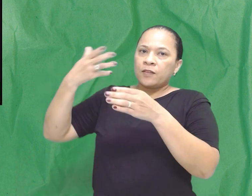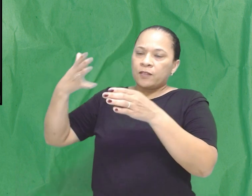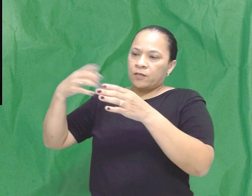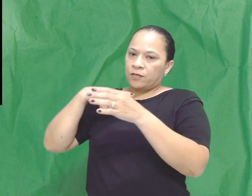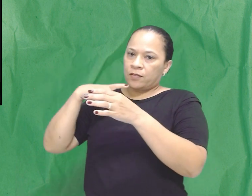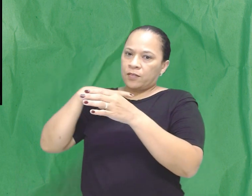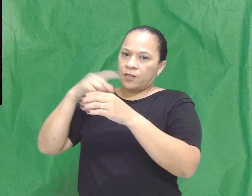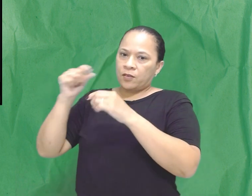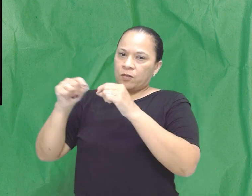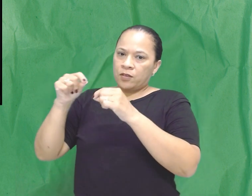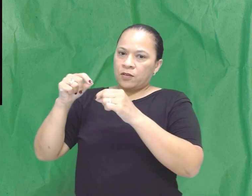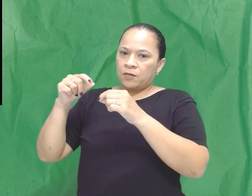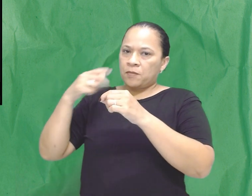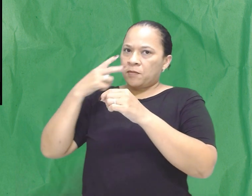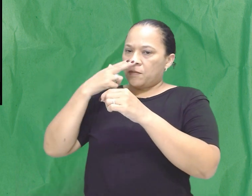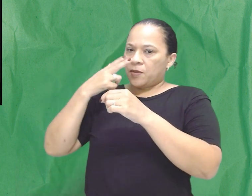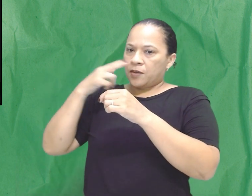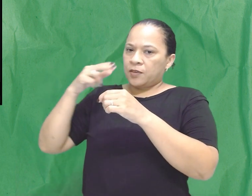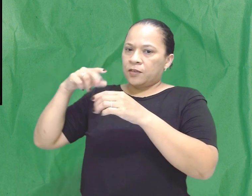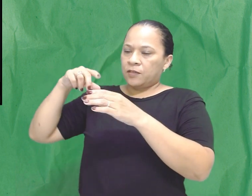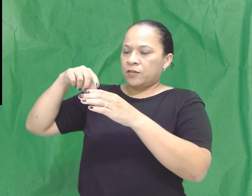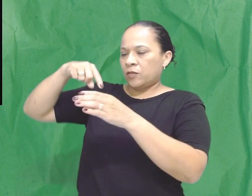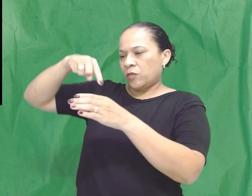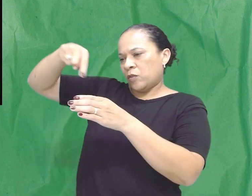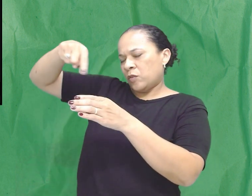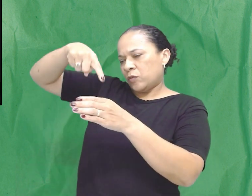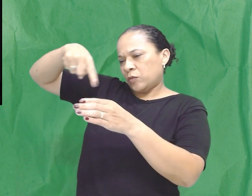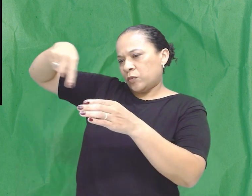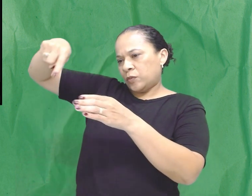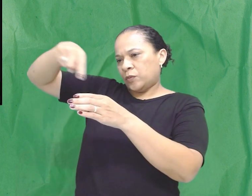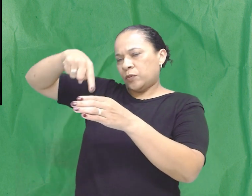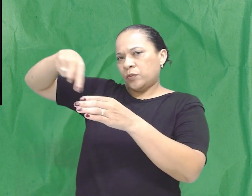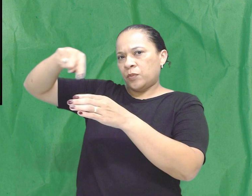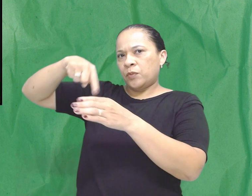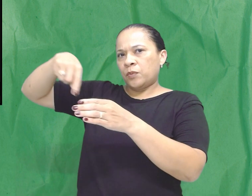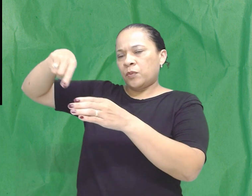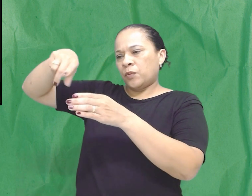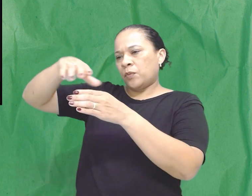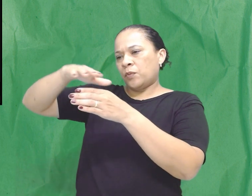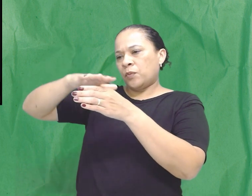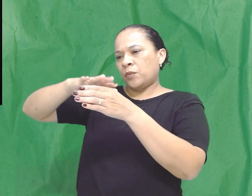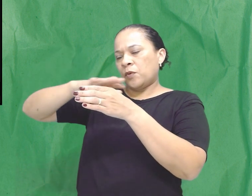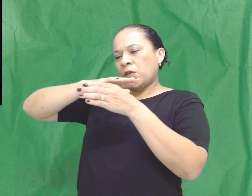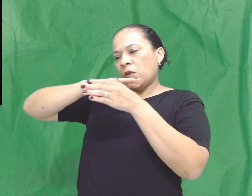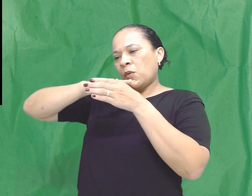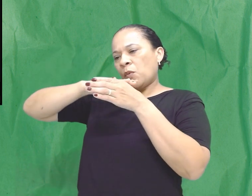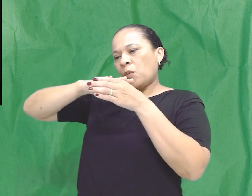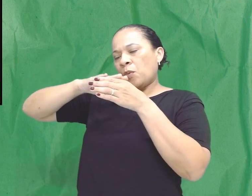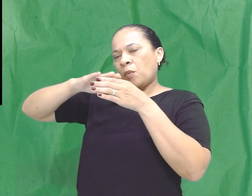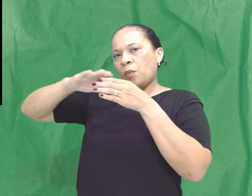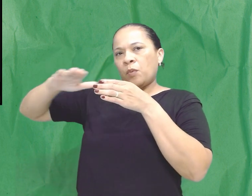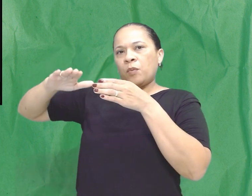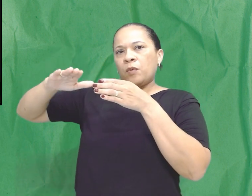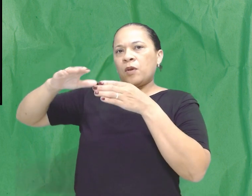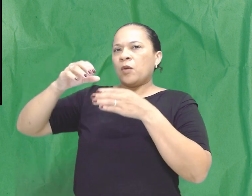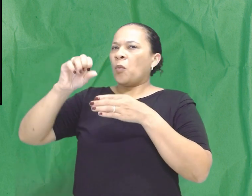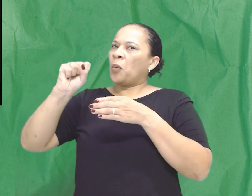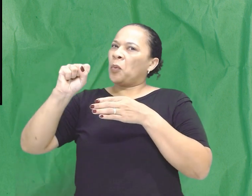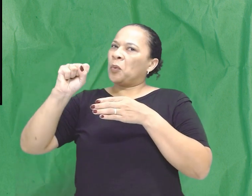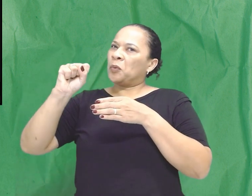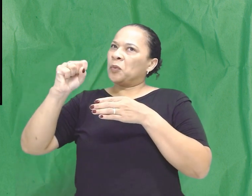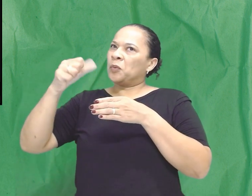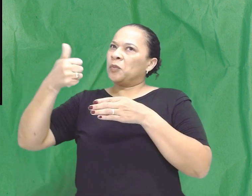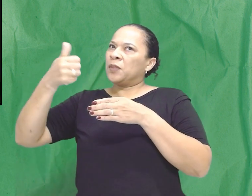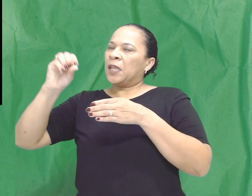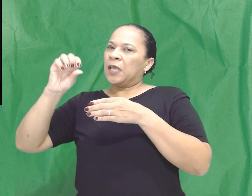com a superfície num tempo mais ou menos de 8 a 10 segundos. Se ele não se homogeneiza nesse